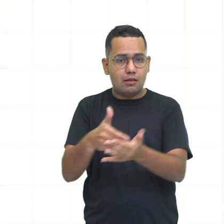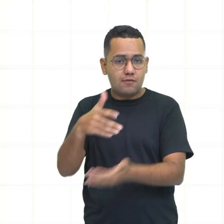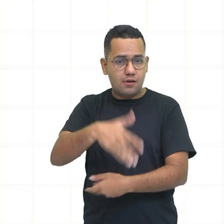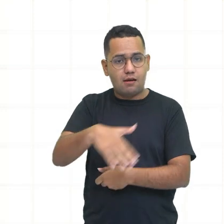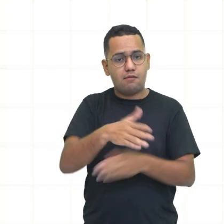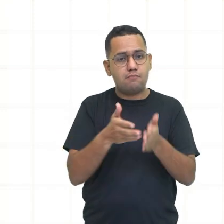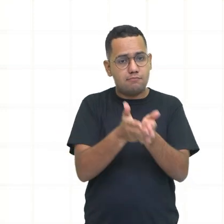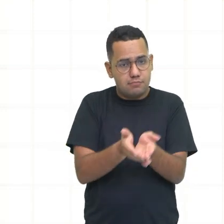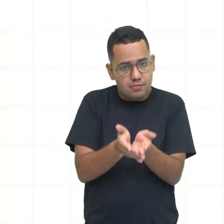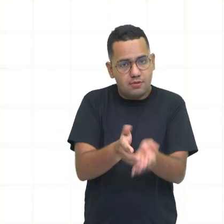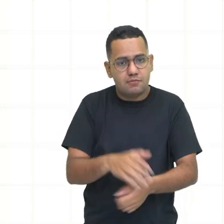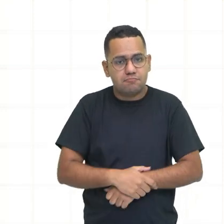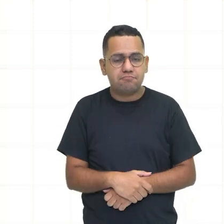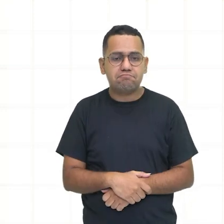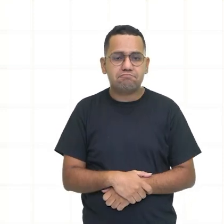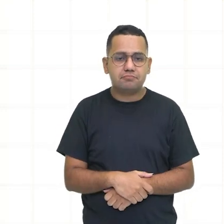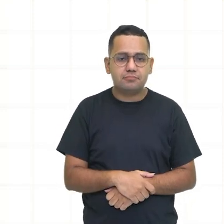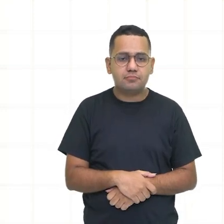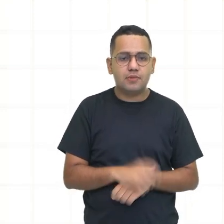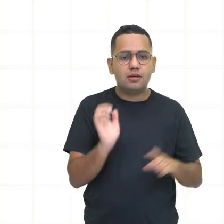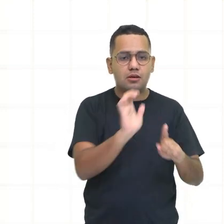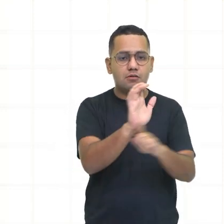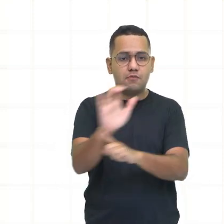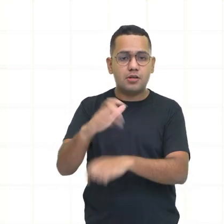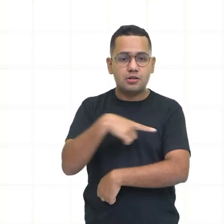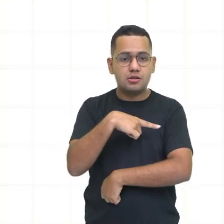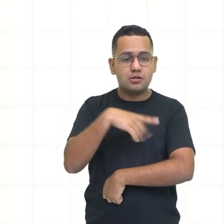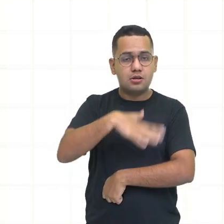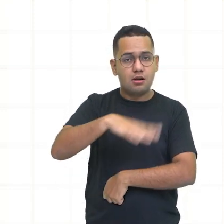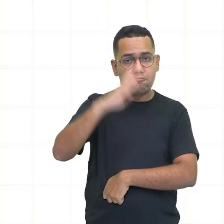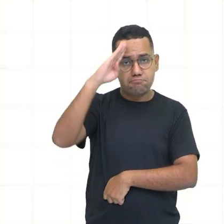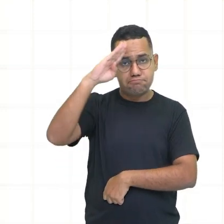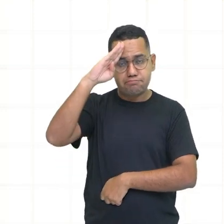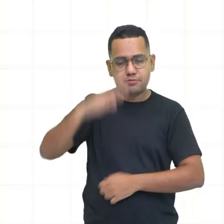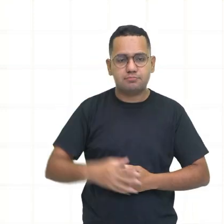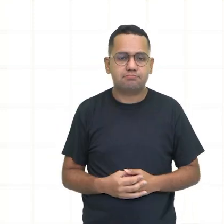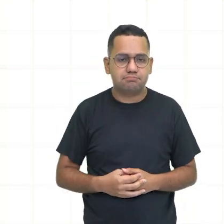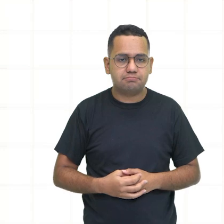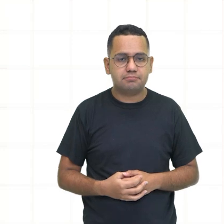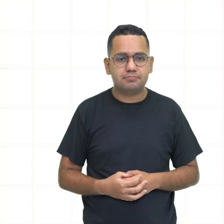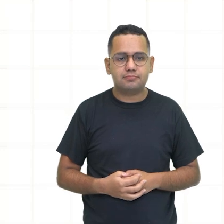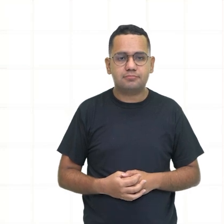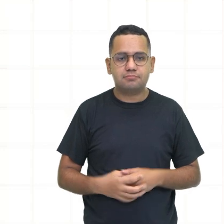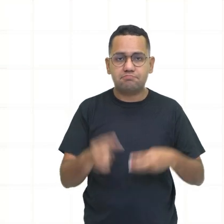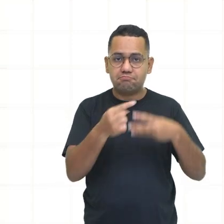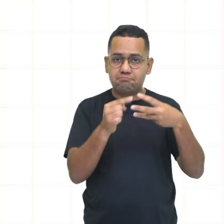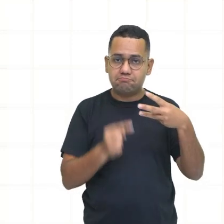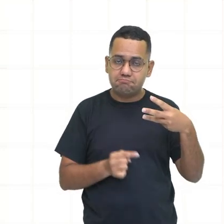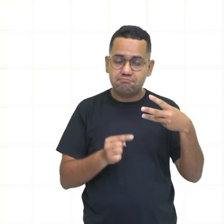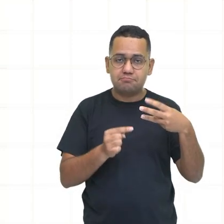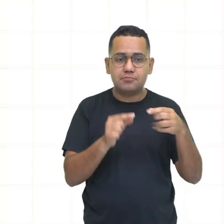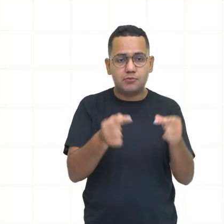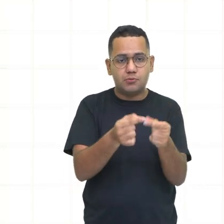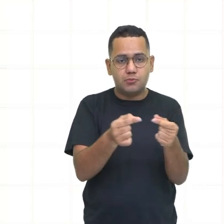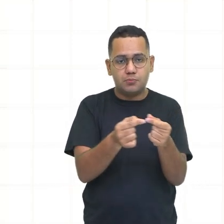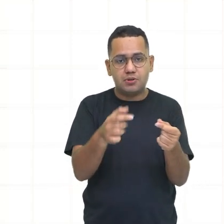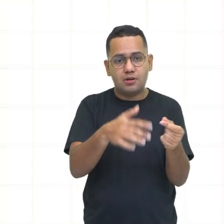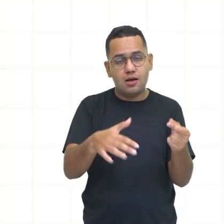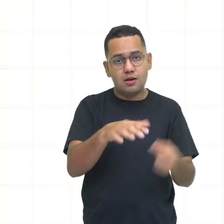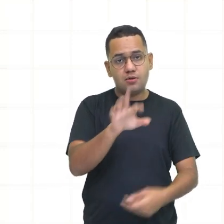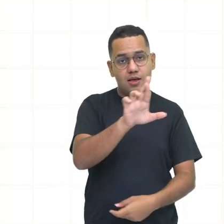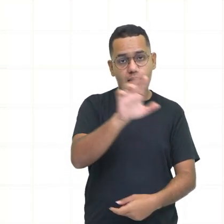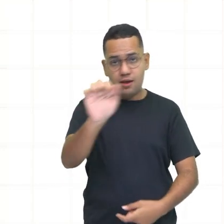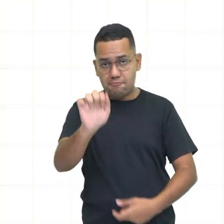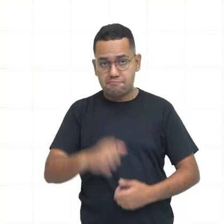bloqueio naval, intervenção e combate do Exército Brasileiro. São os principais eventos